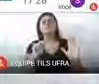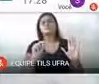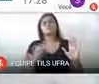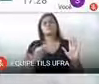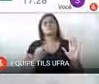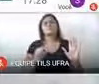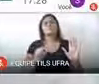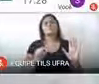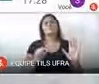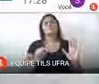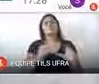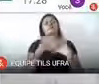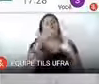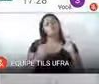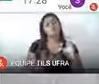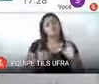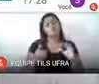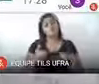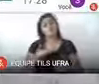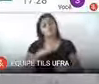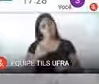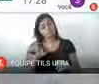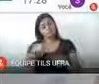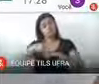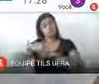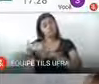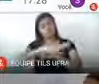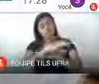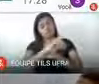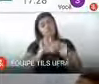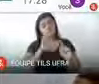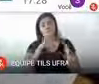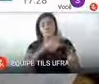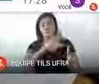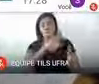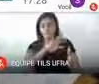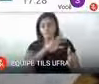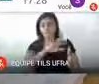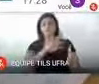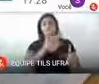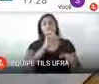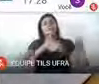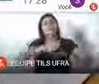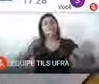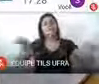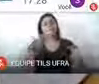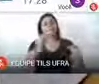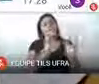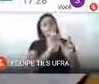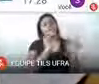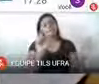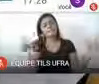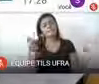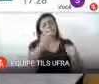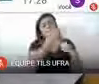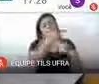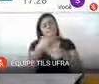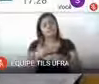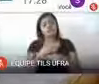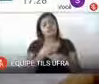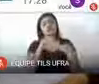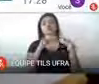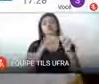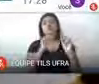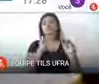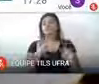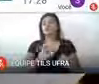uso de determinadas palavras de acordo com a doutrina religiosa que demora na comunidade. O fato do tabu linguístico está presente no